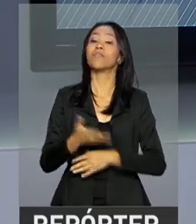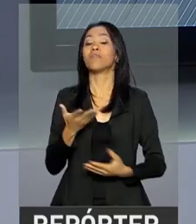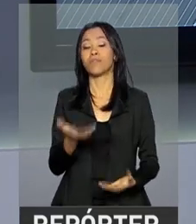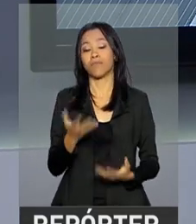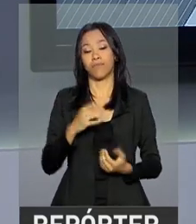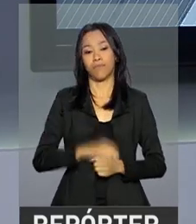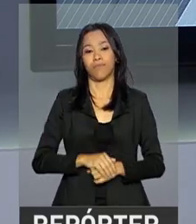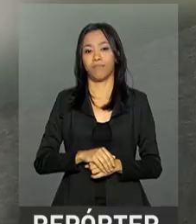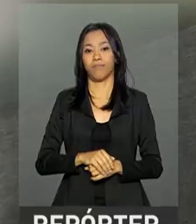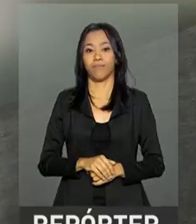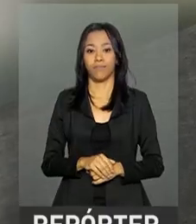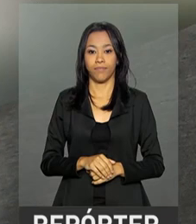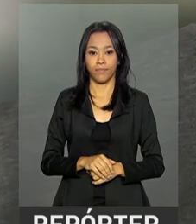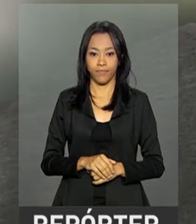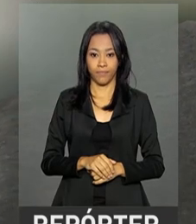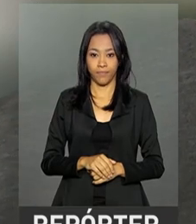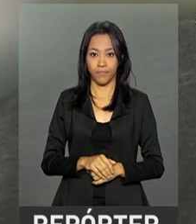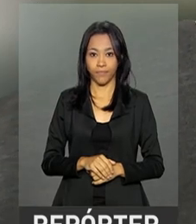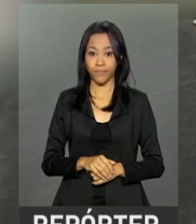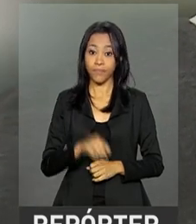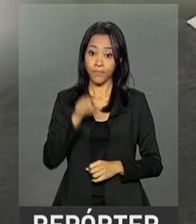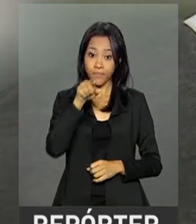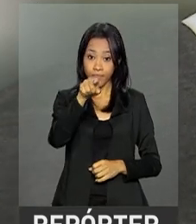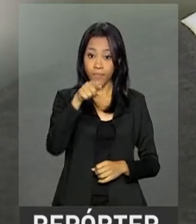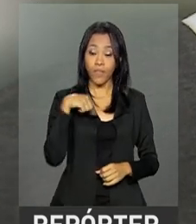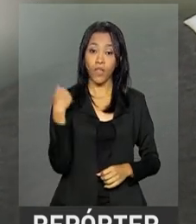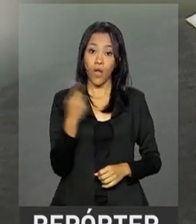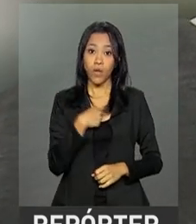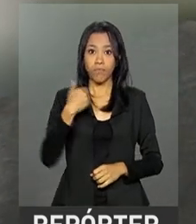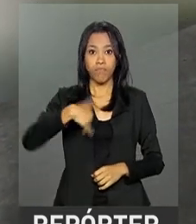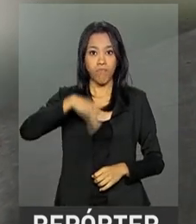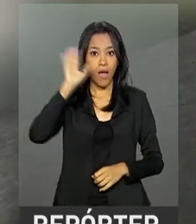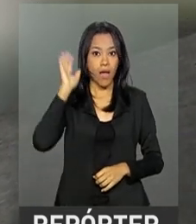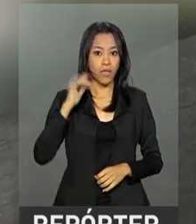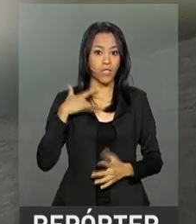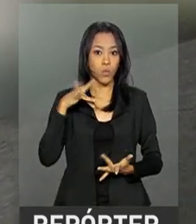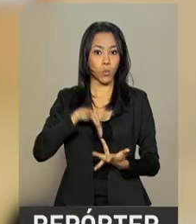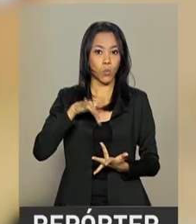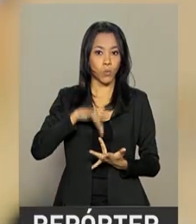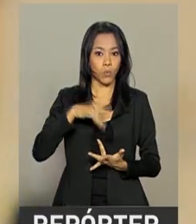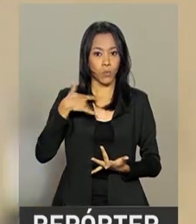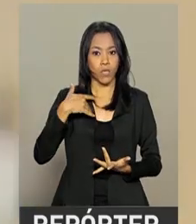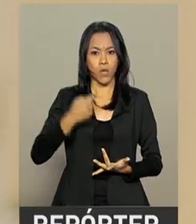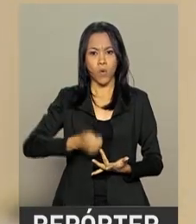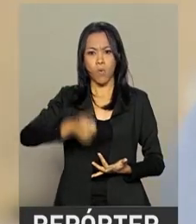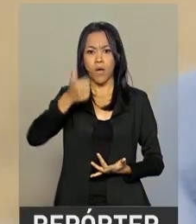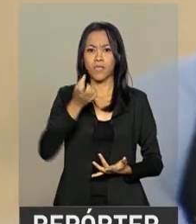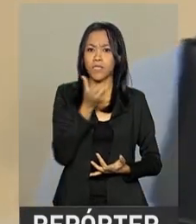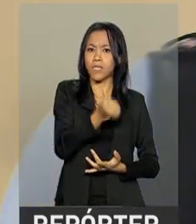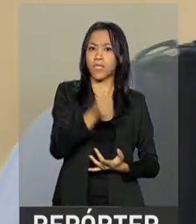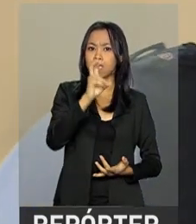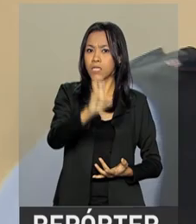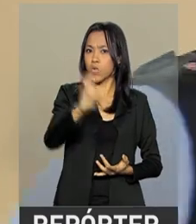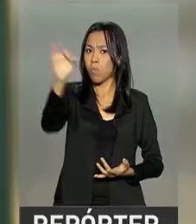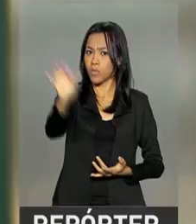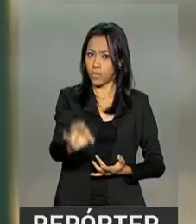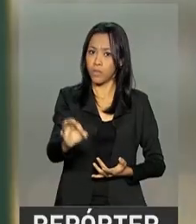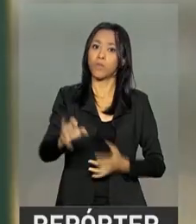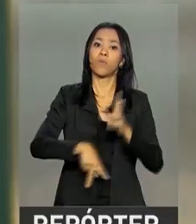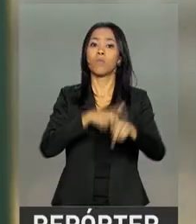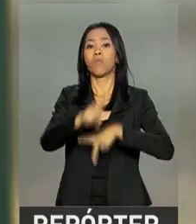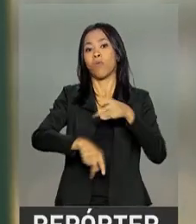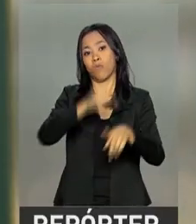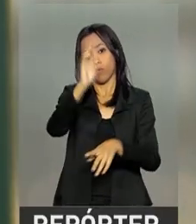computadores estamos cada vez mais conectados quase 65% dos brasileiros e